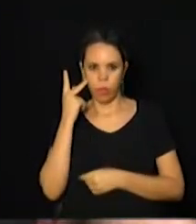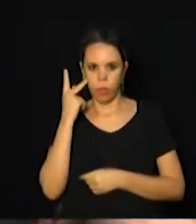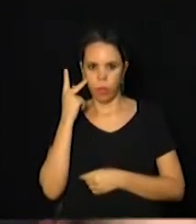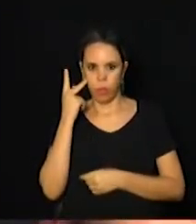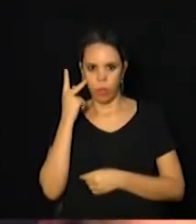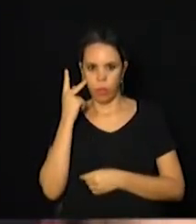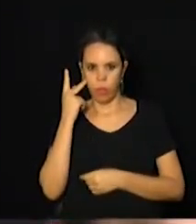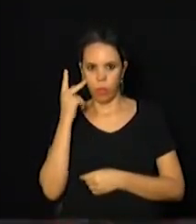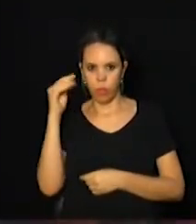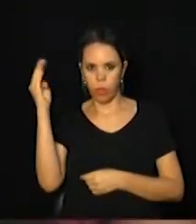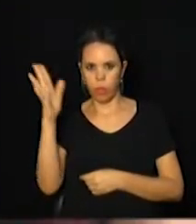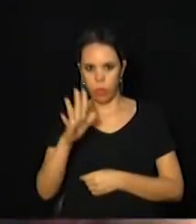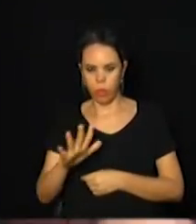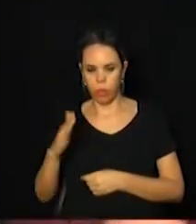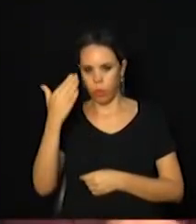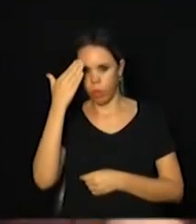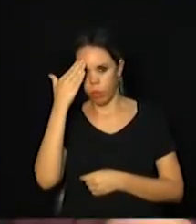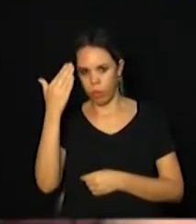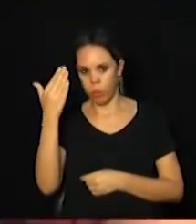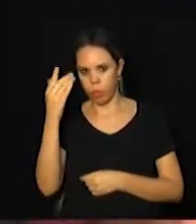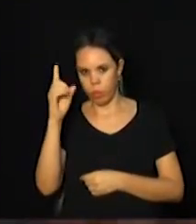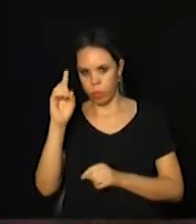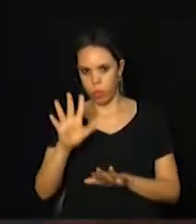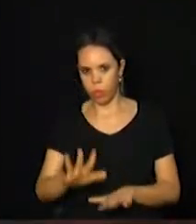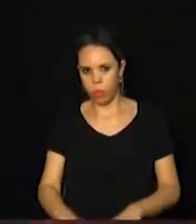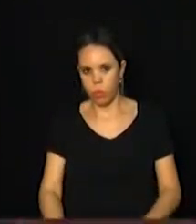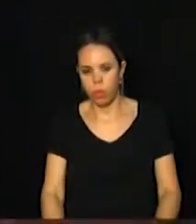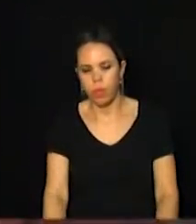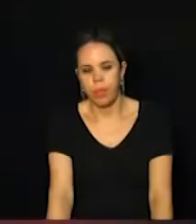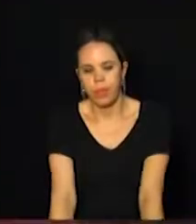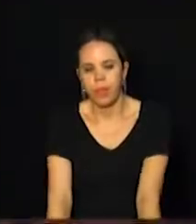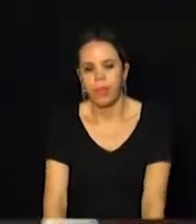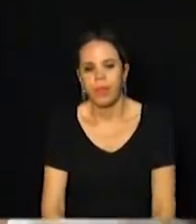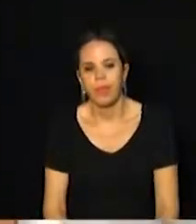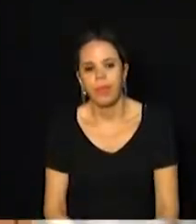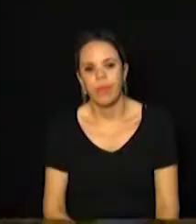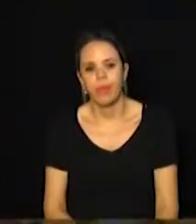e também todo o Brasil Muito obrigado fique com Deus aí